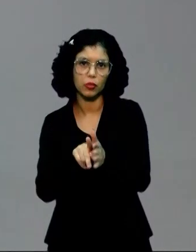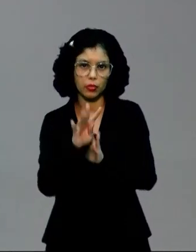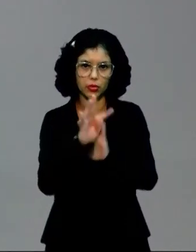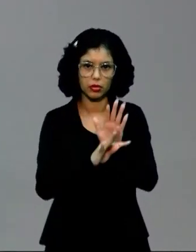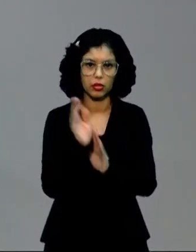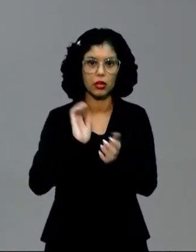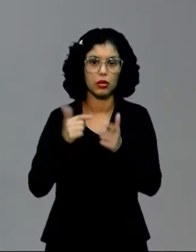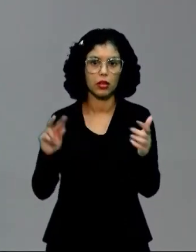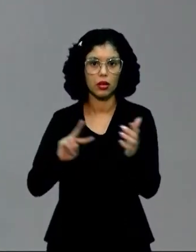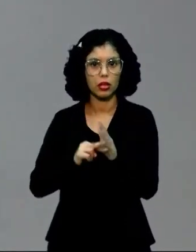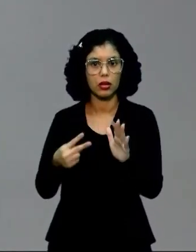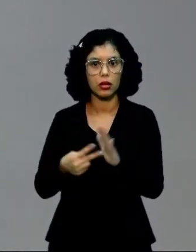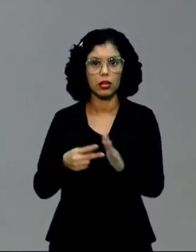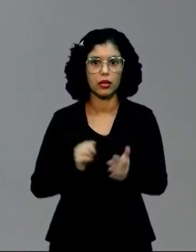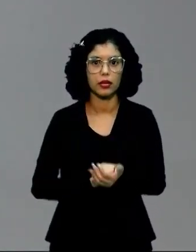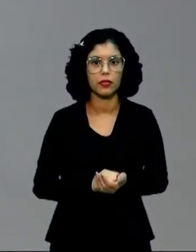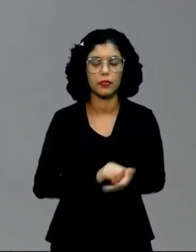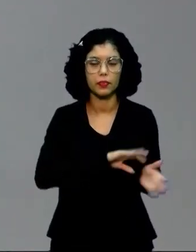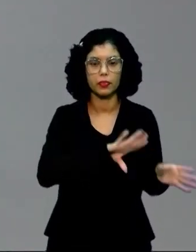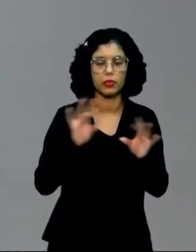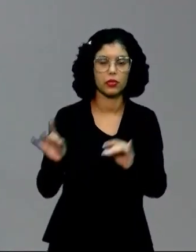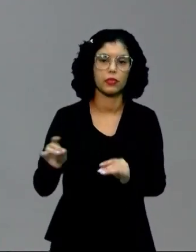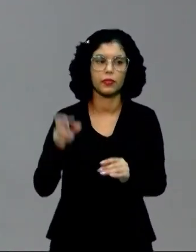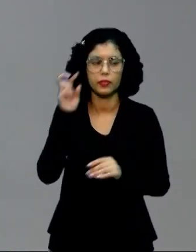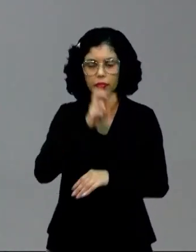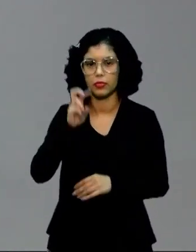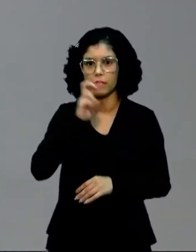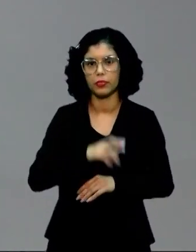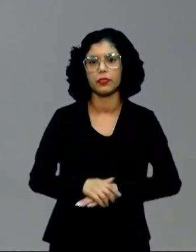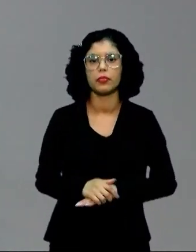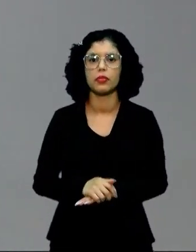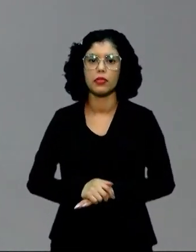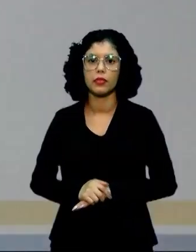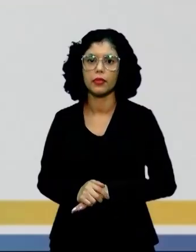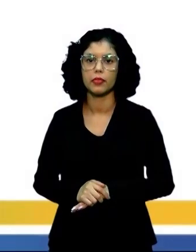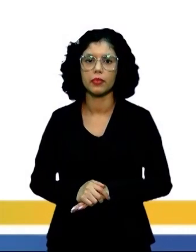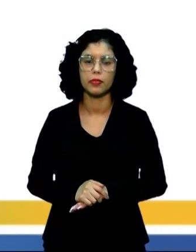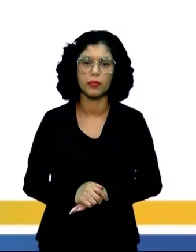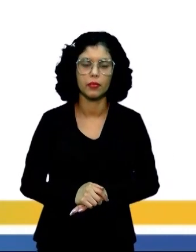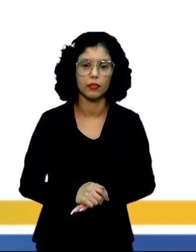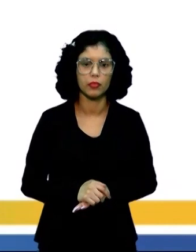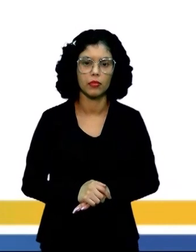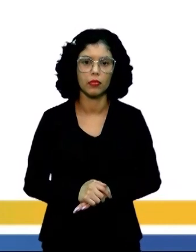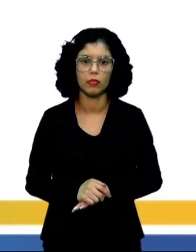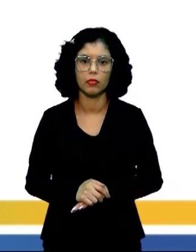que tem maior significação. E eu vou trazer agora uma análise para vocês da obra.